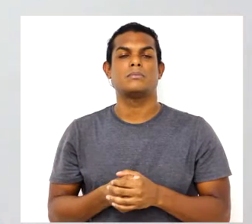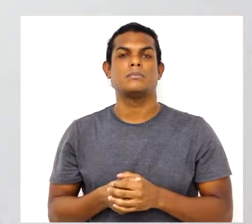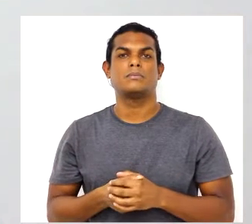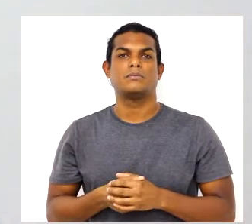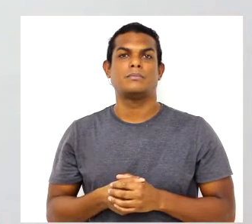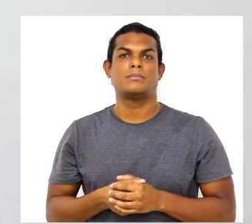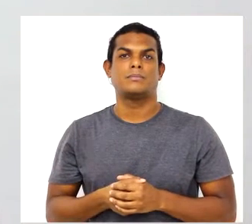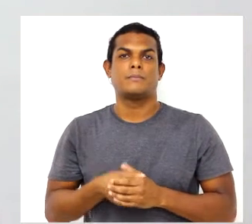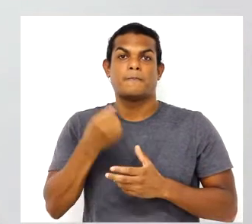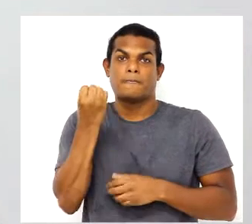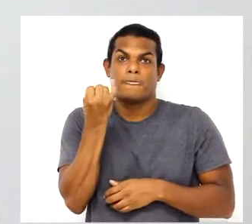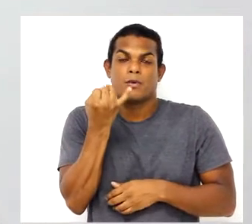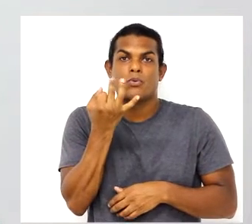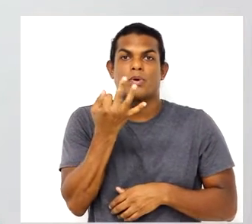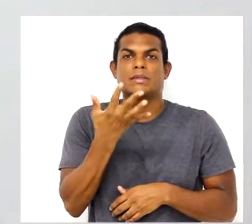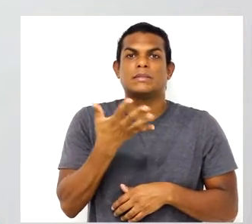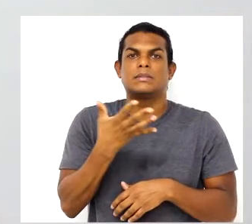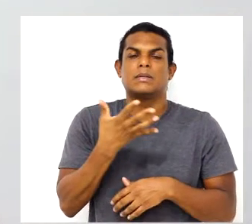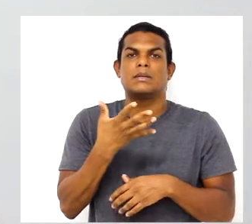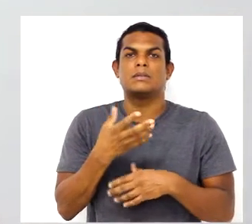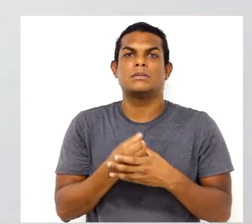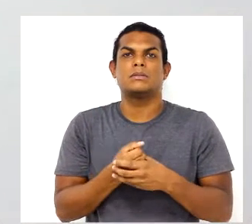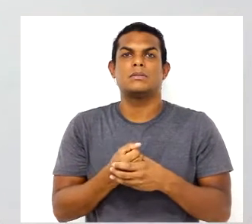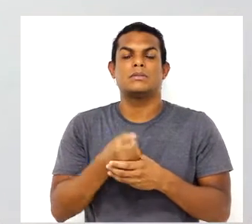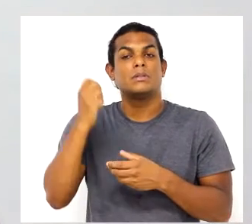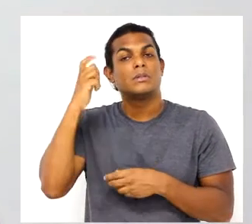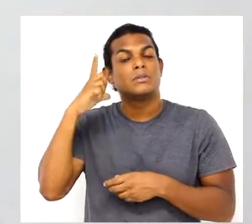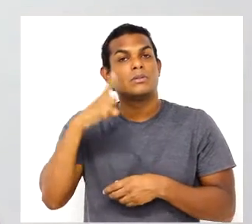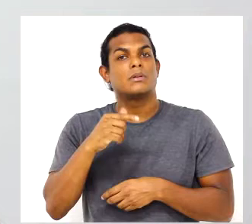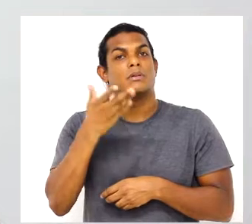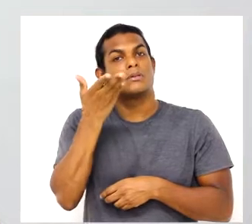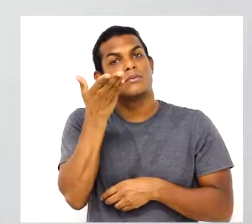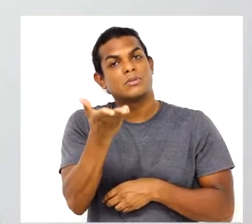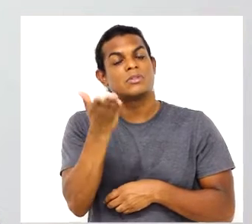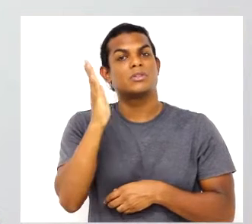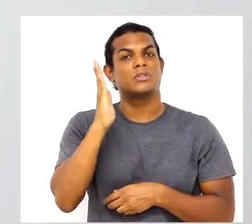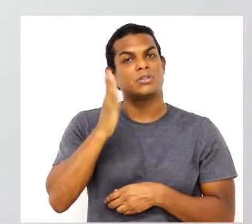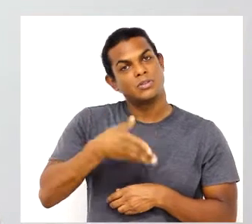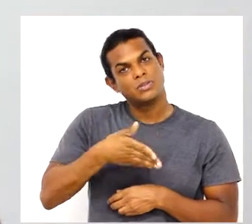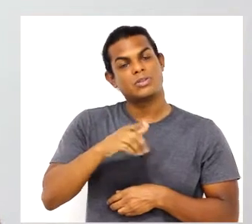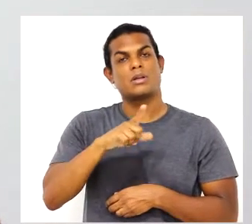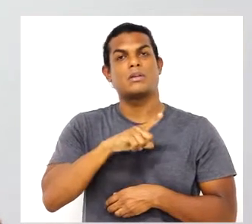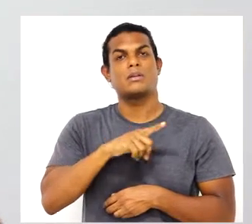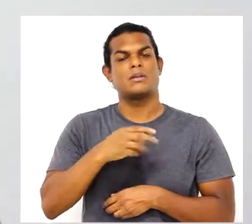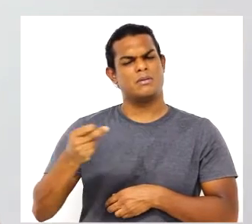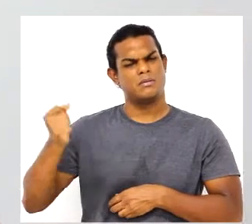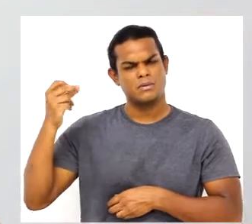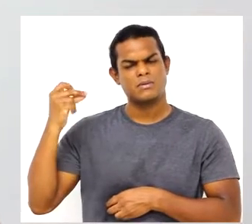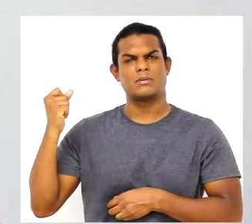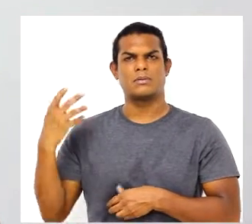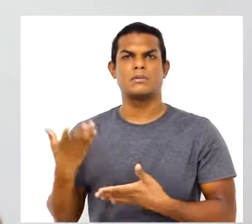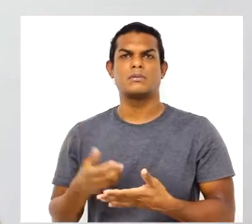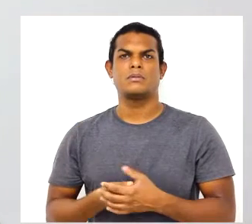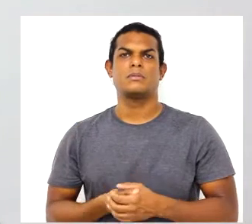quantidade de aparelho celular que você já possuiu. As horas de